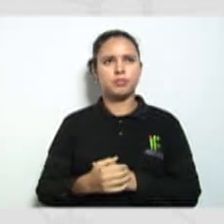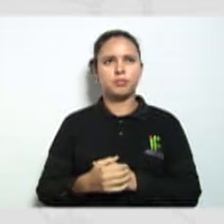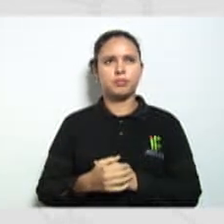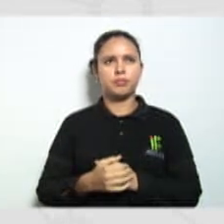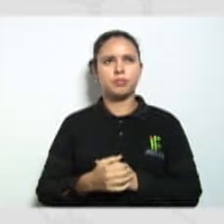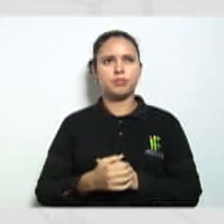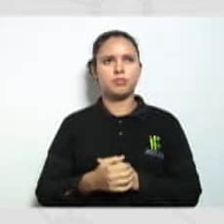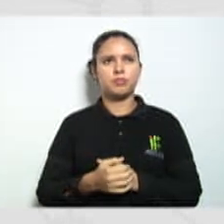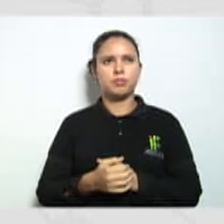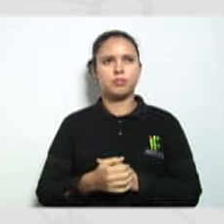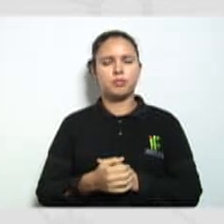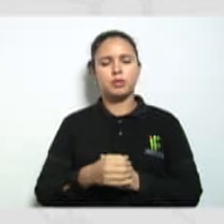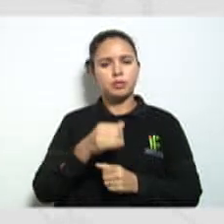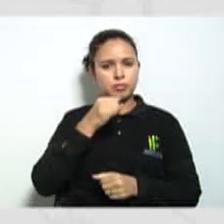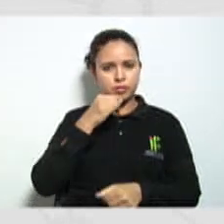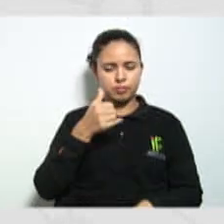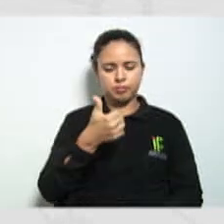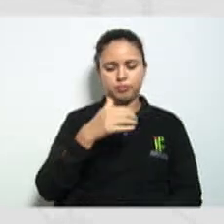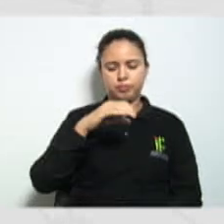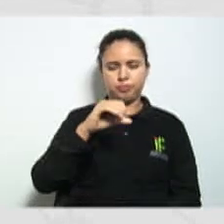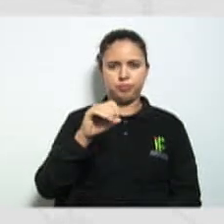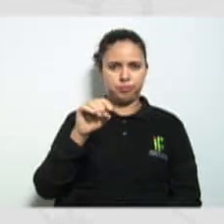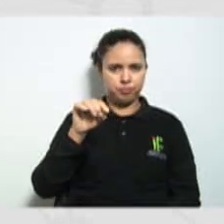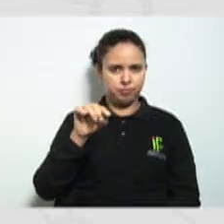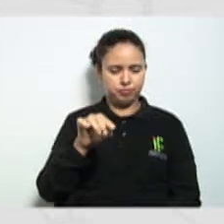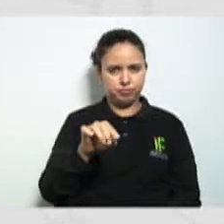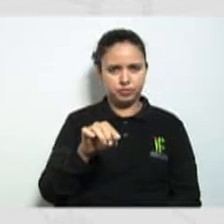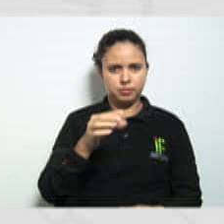vamos supor aqui de 10 mil.